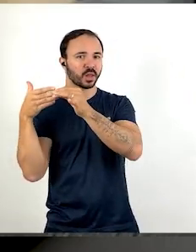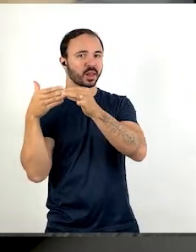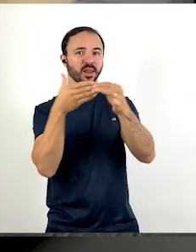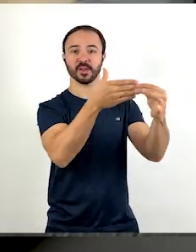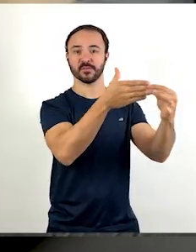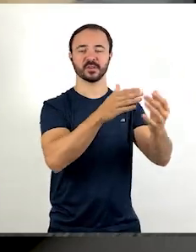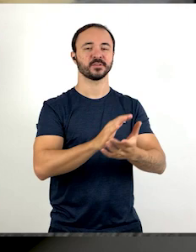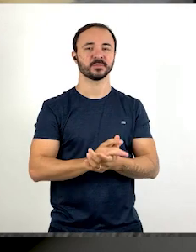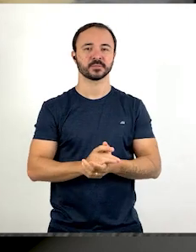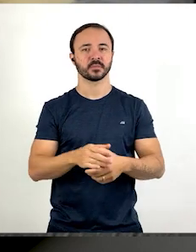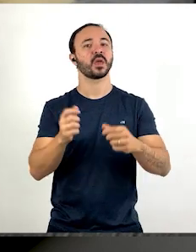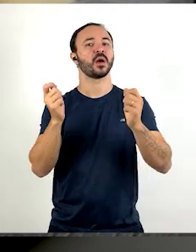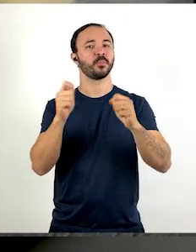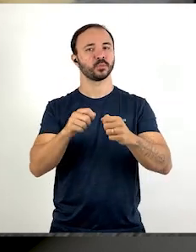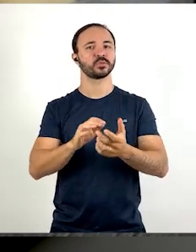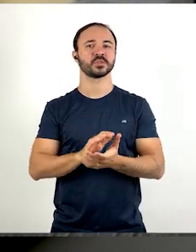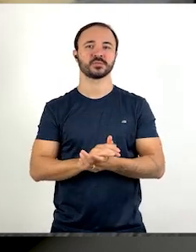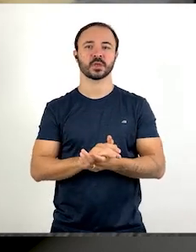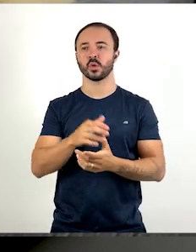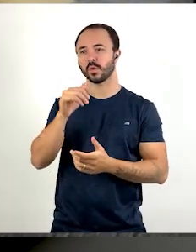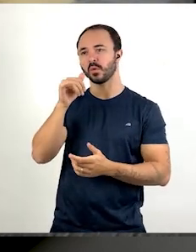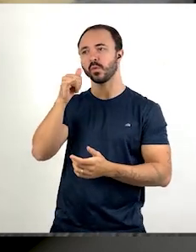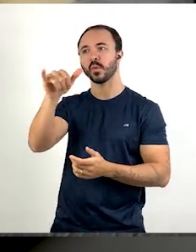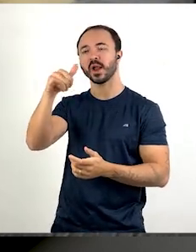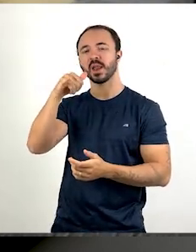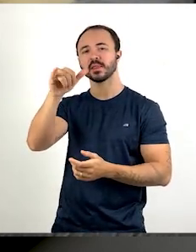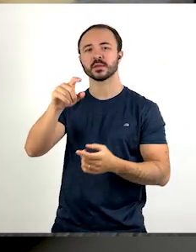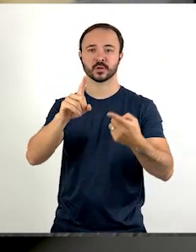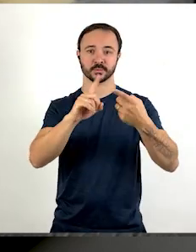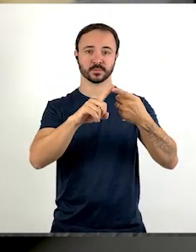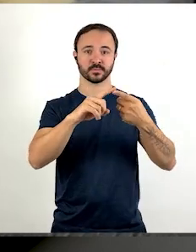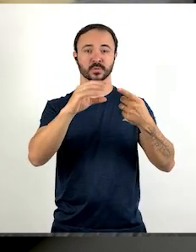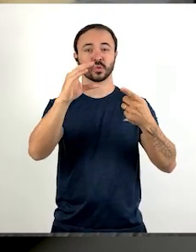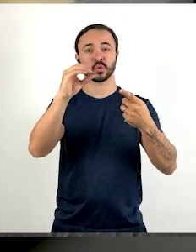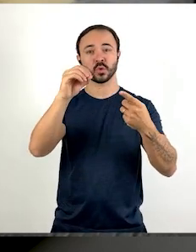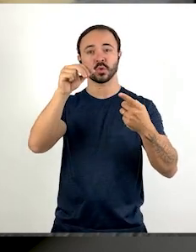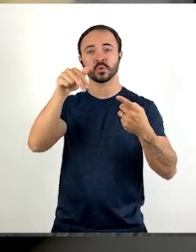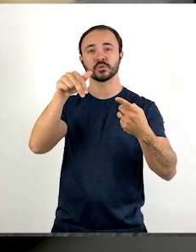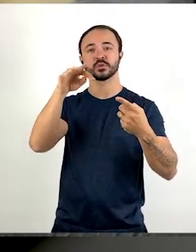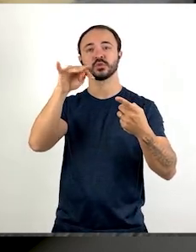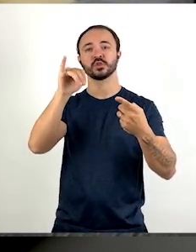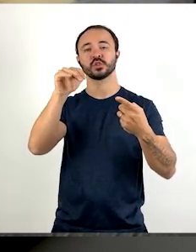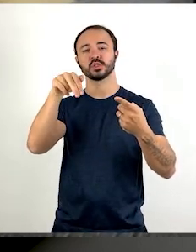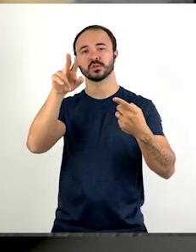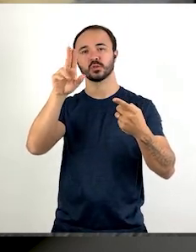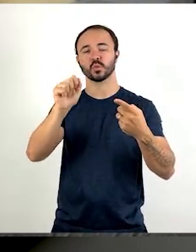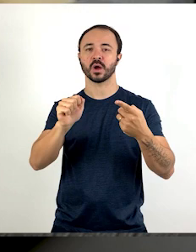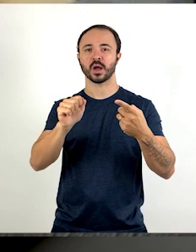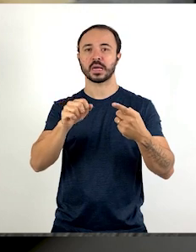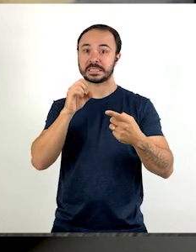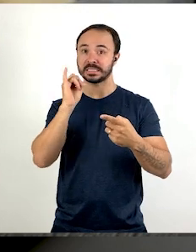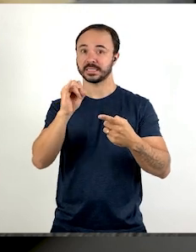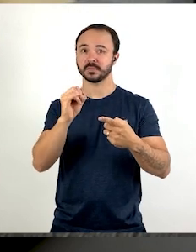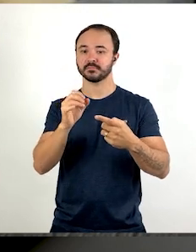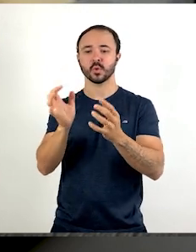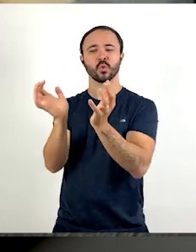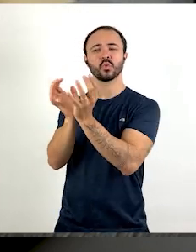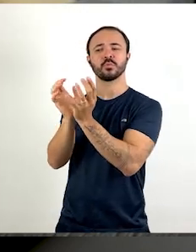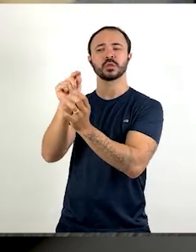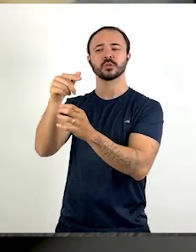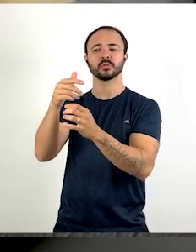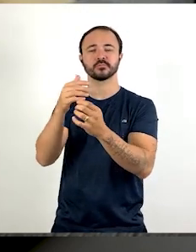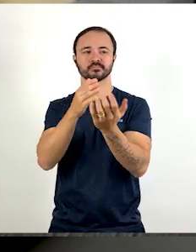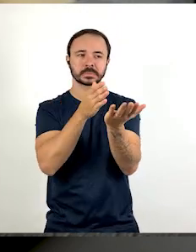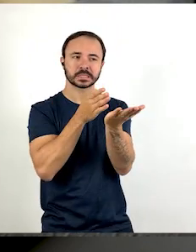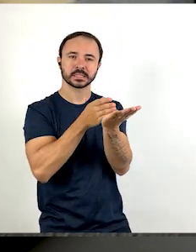formas. A corrente elétrica é dita como corrente contínua quando o seu sentido no circuito